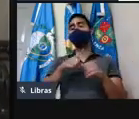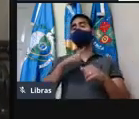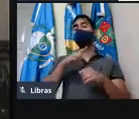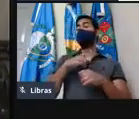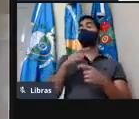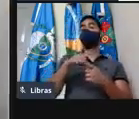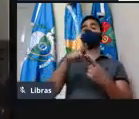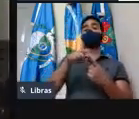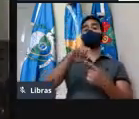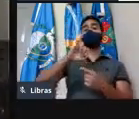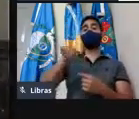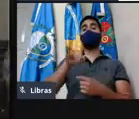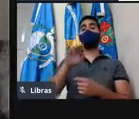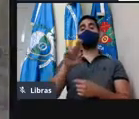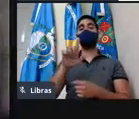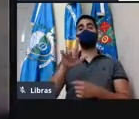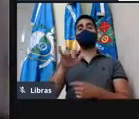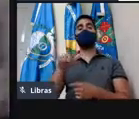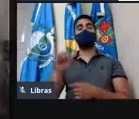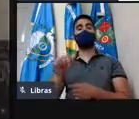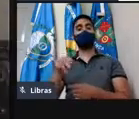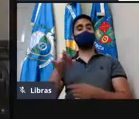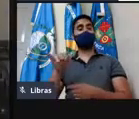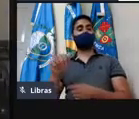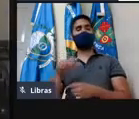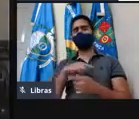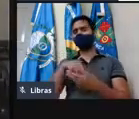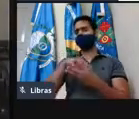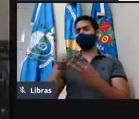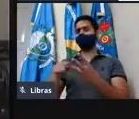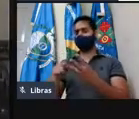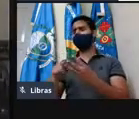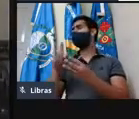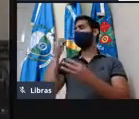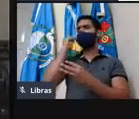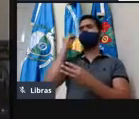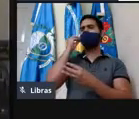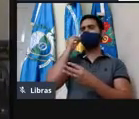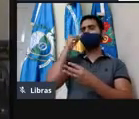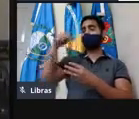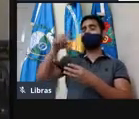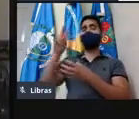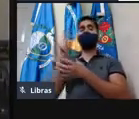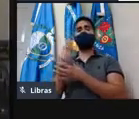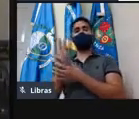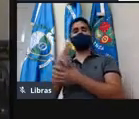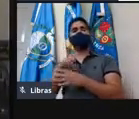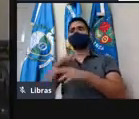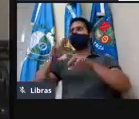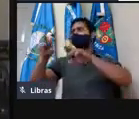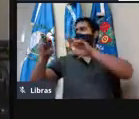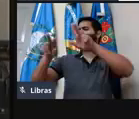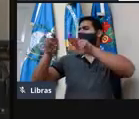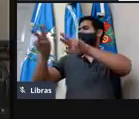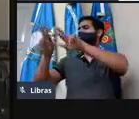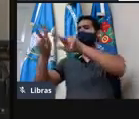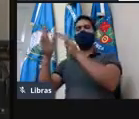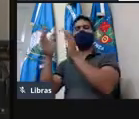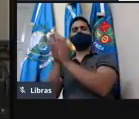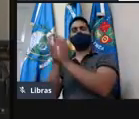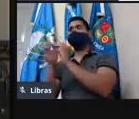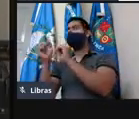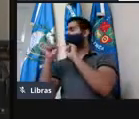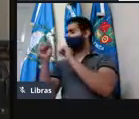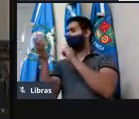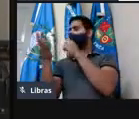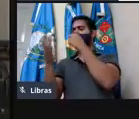Maia e temos mais uma instituição. São 3 que estão pleiteando. Aqui em Valença, nós temos várias instituições que podem pleitear